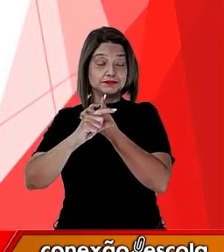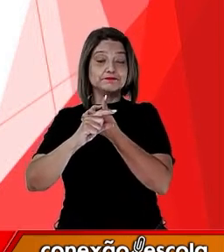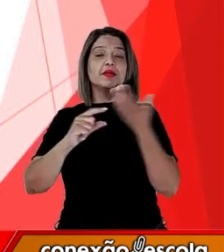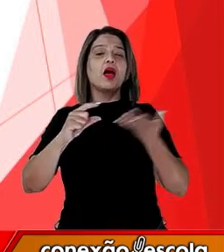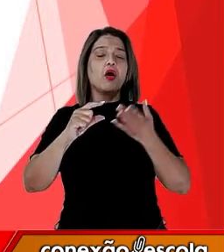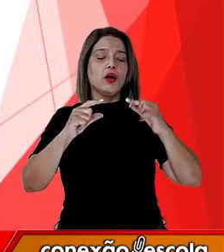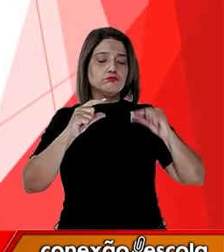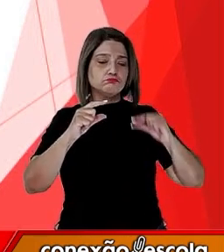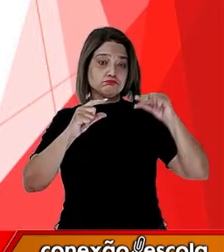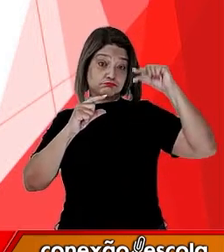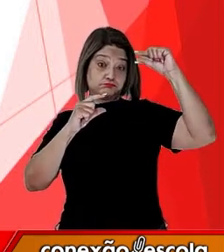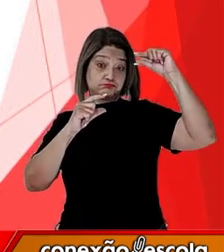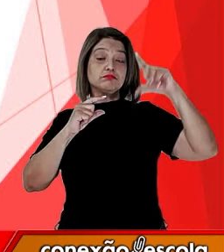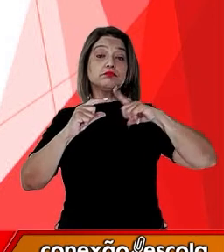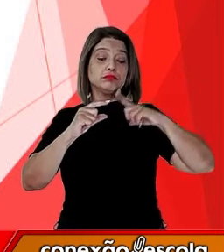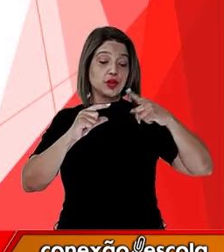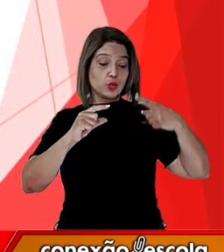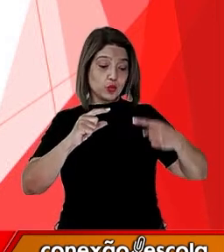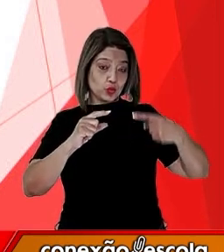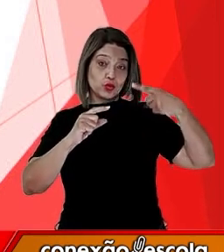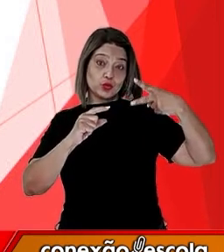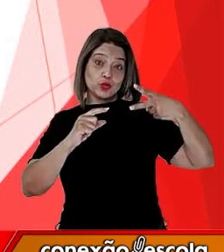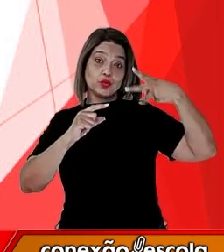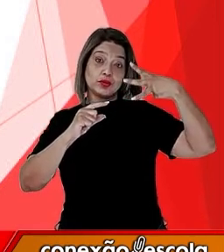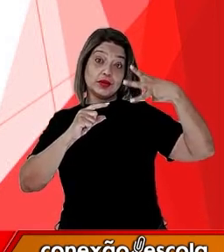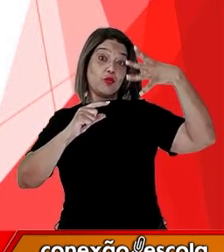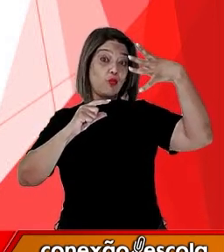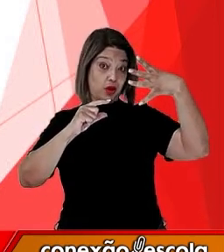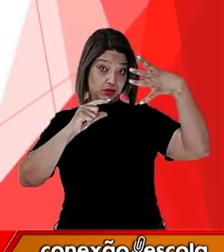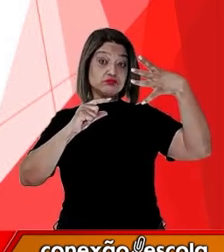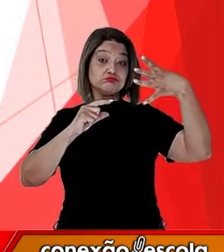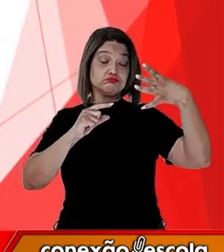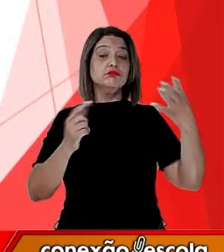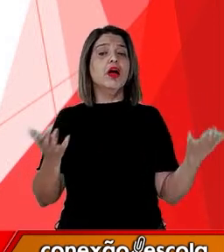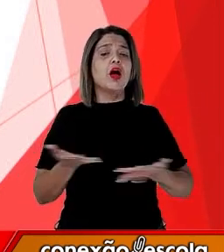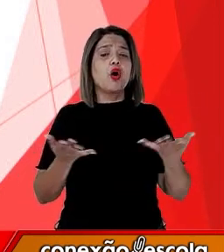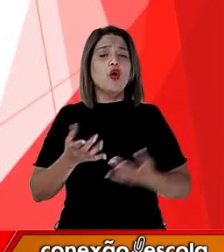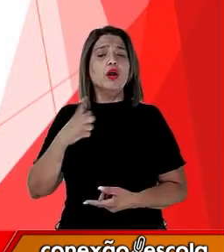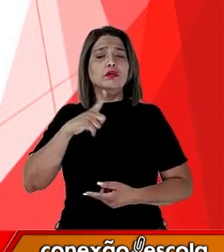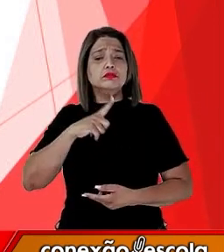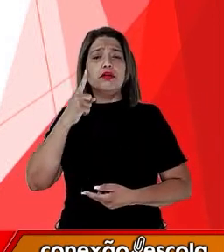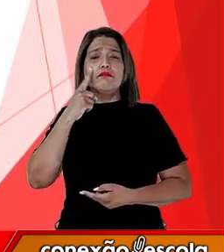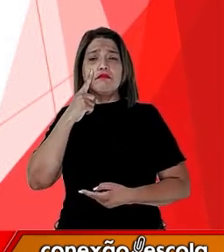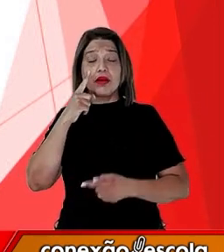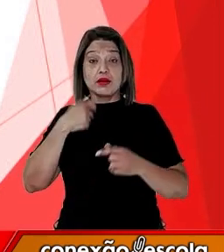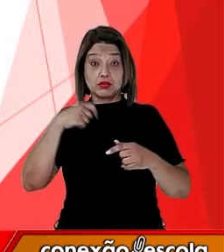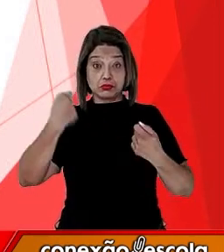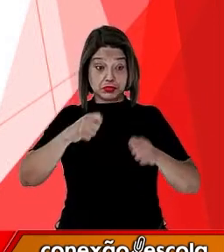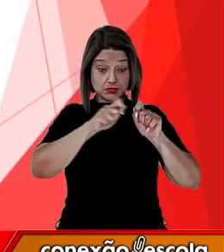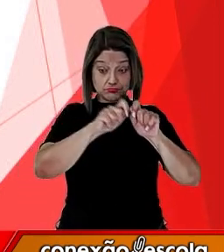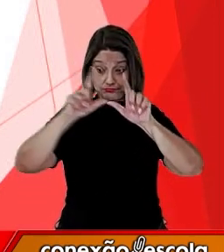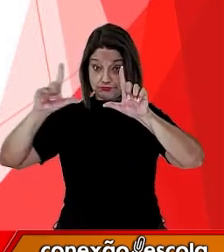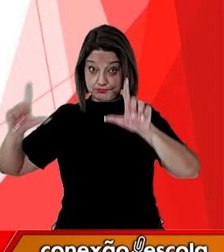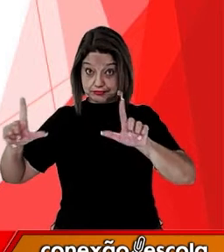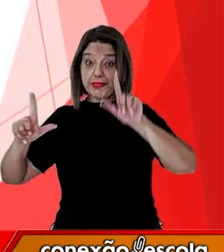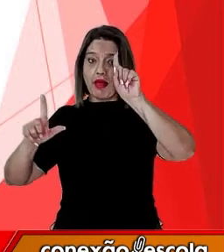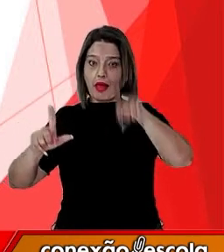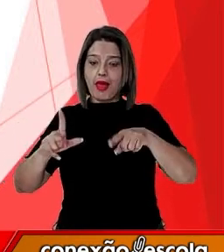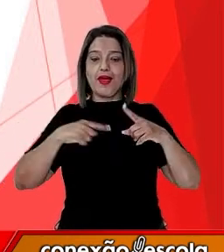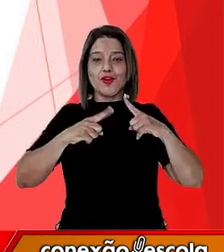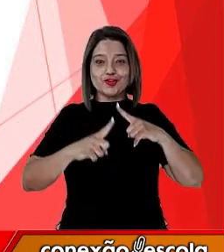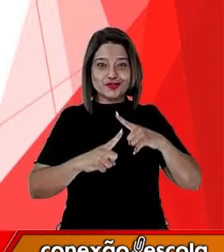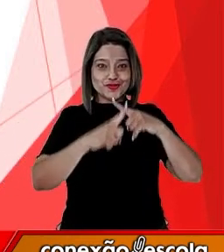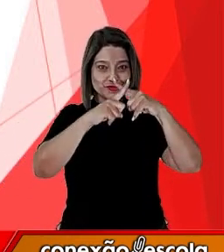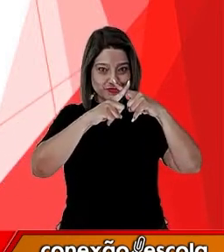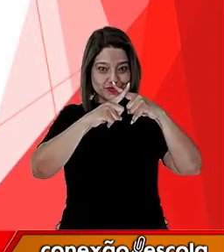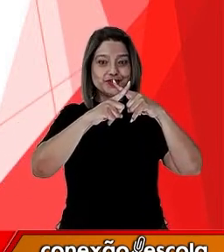E aqui na largura nós temos 1, 2, 3, 4. Então qualquer coisa que eu amplie vai ser uma multiplicação de